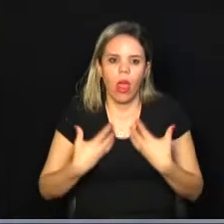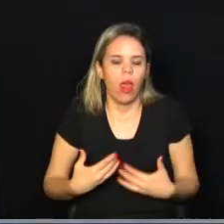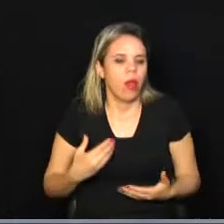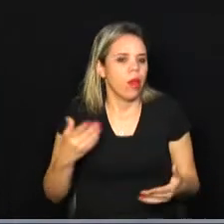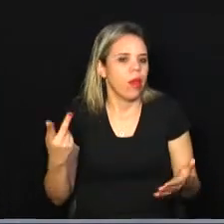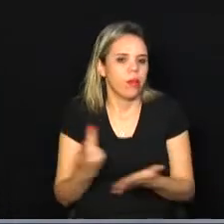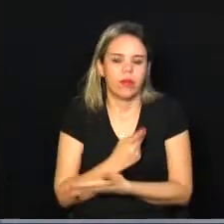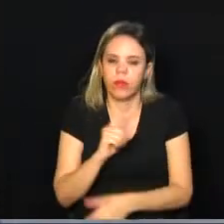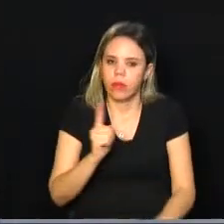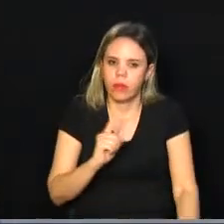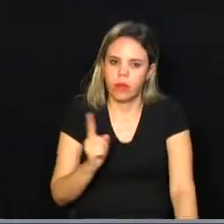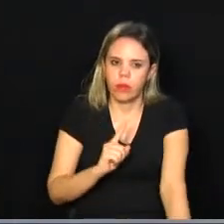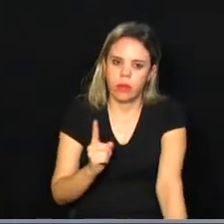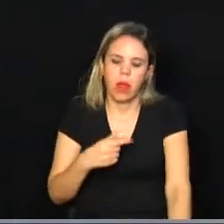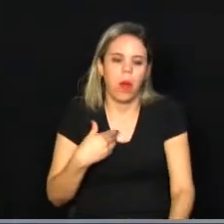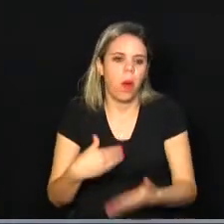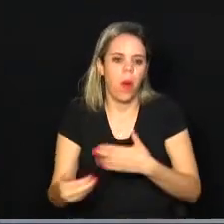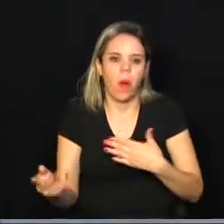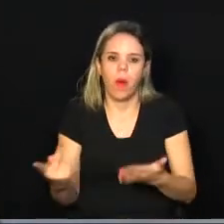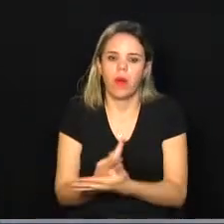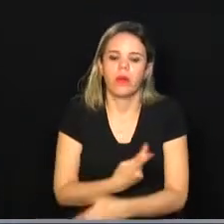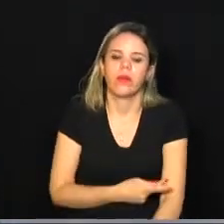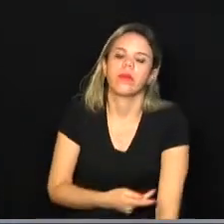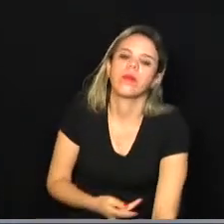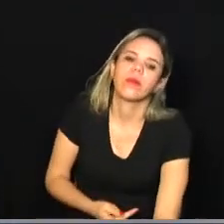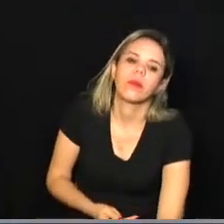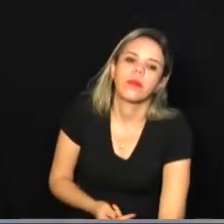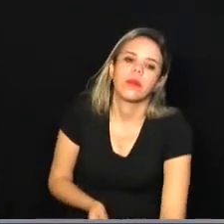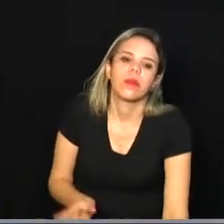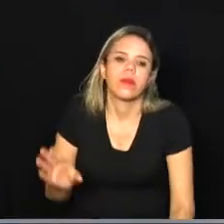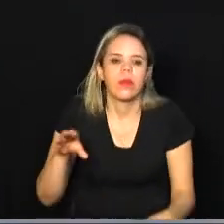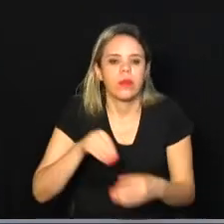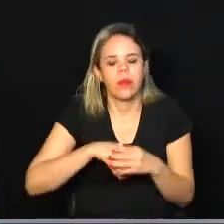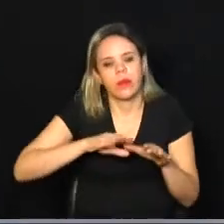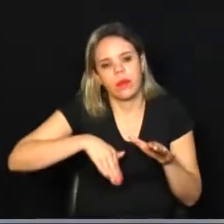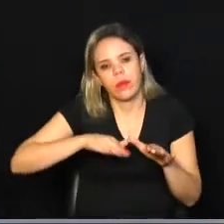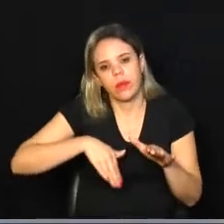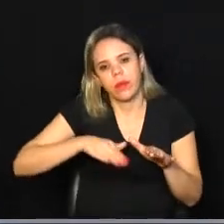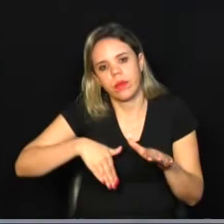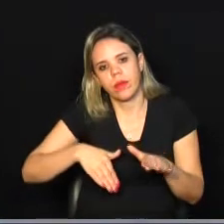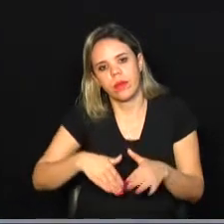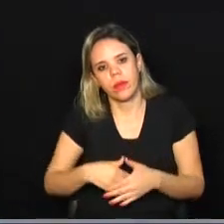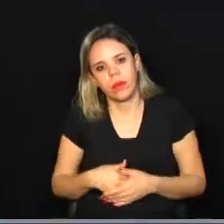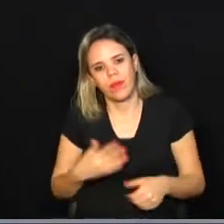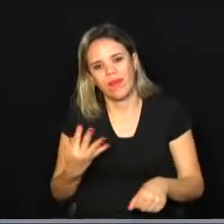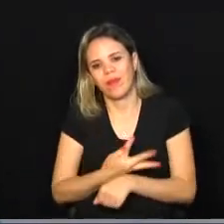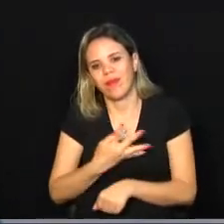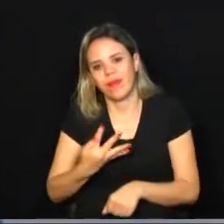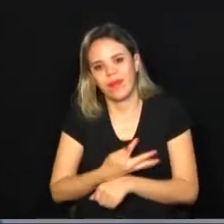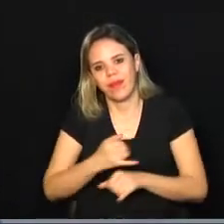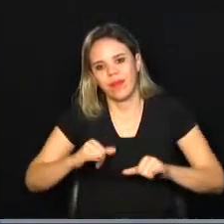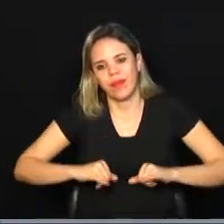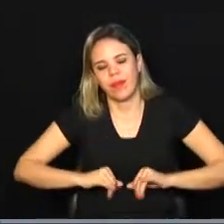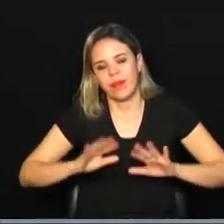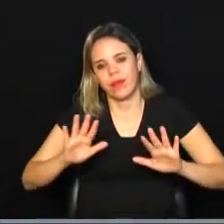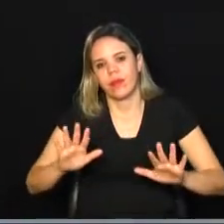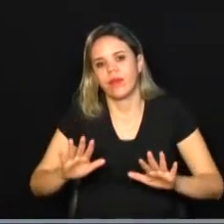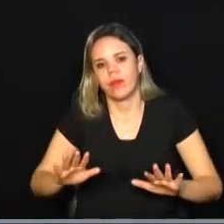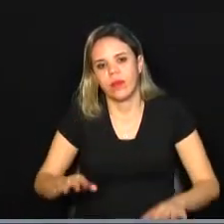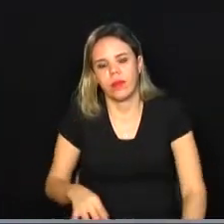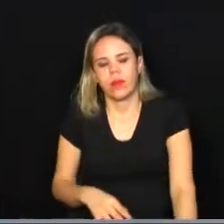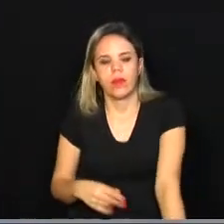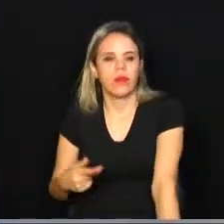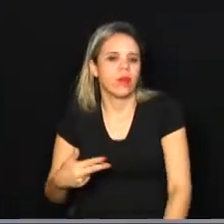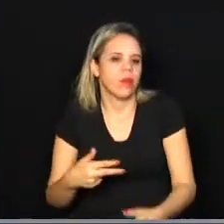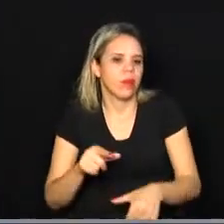cometer erros. Qualquer erro dentro da natação de piscina custa muito caro. Uma saída errada,